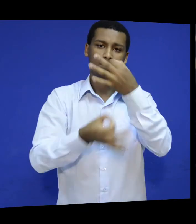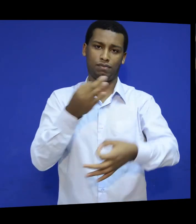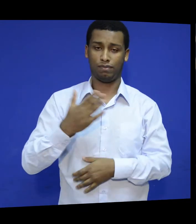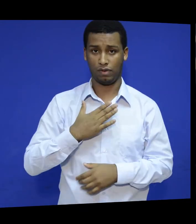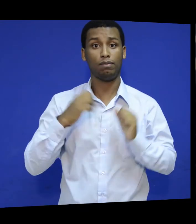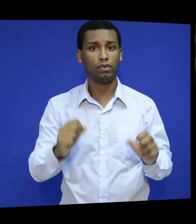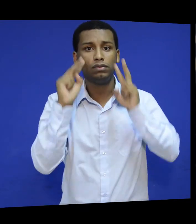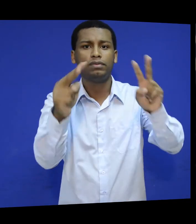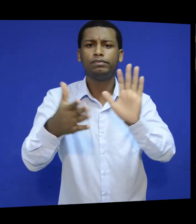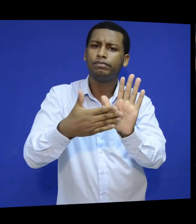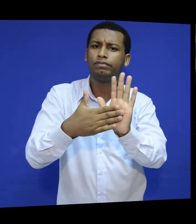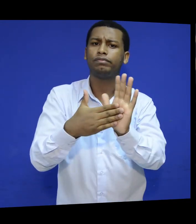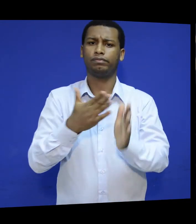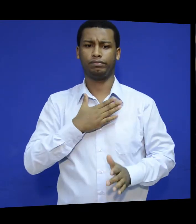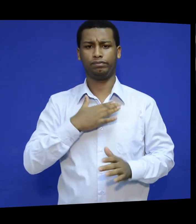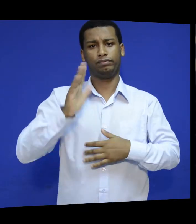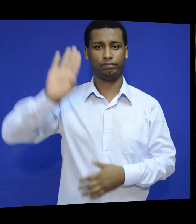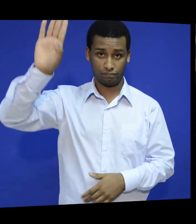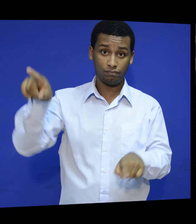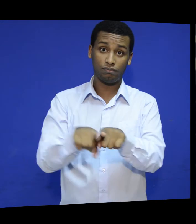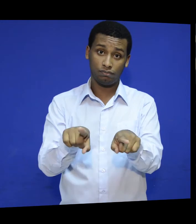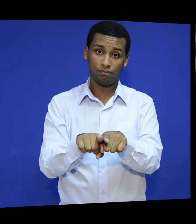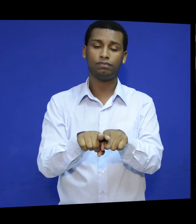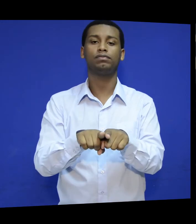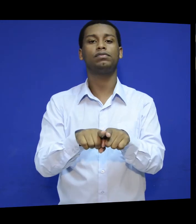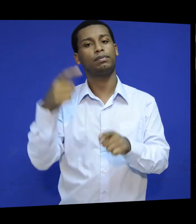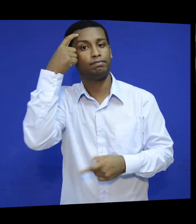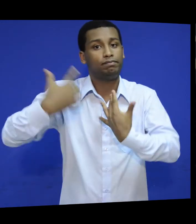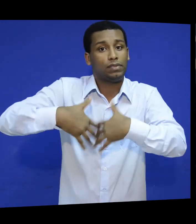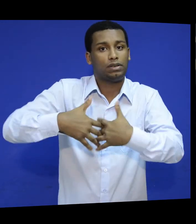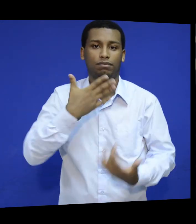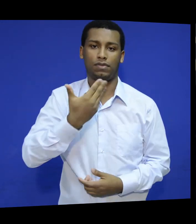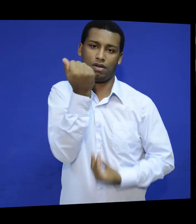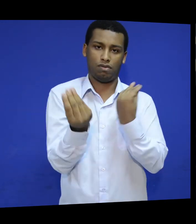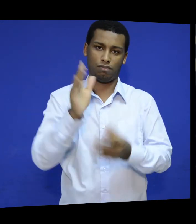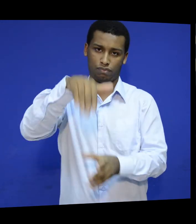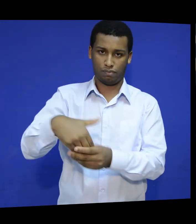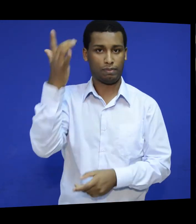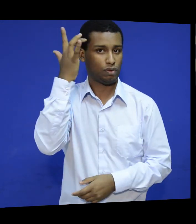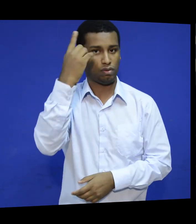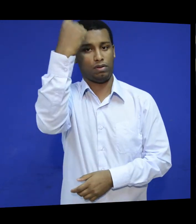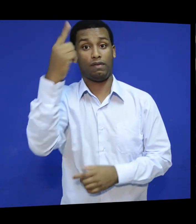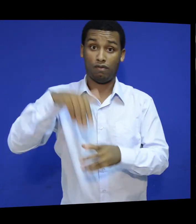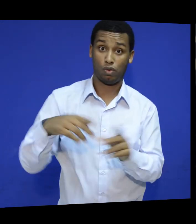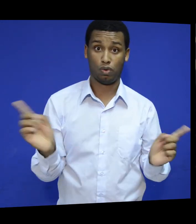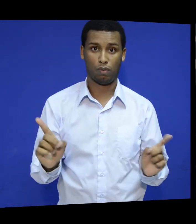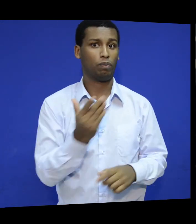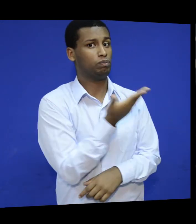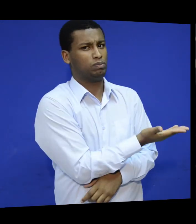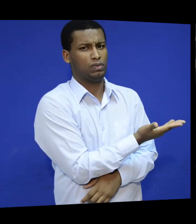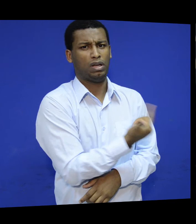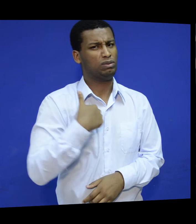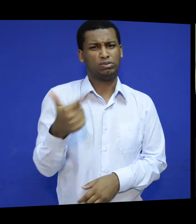realmente ouvir, na verdade, né, as propostas da minha candidata e repensar agora, amadurecer a ideia e ver se eu